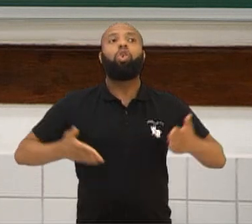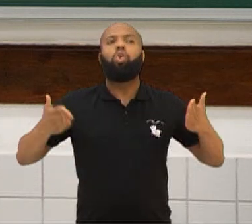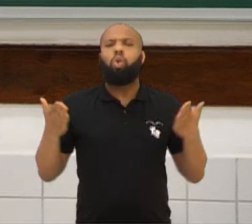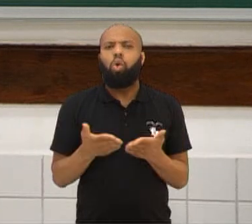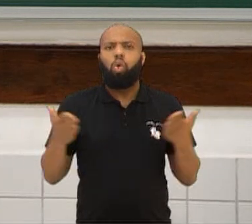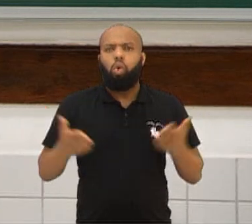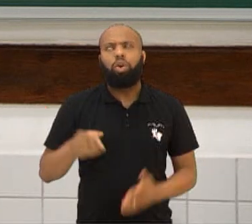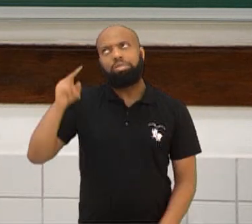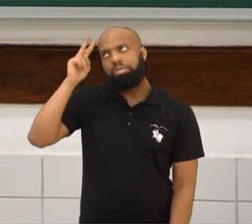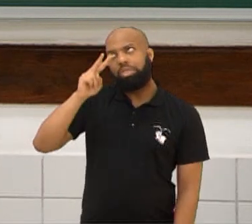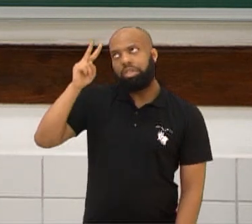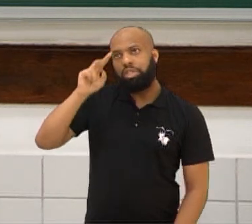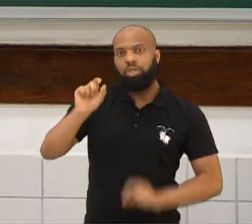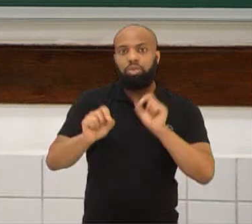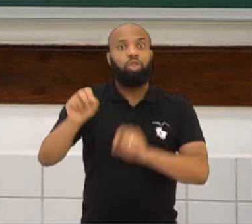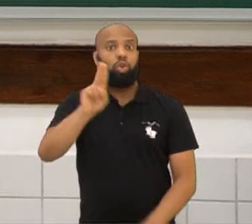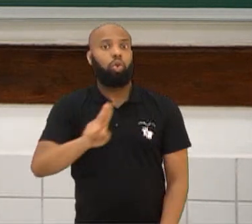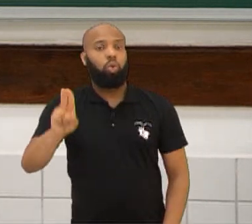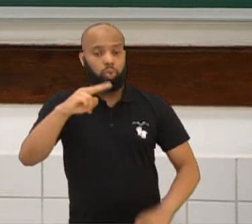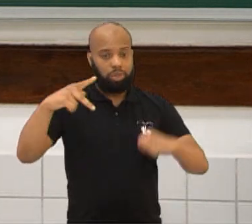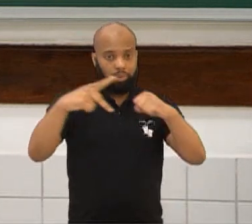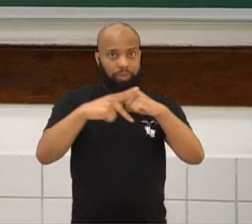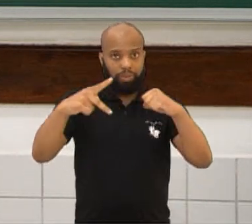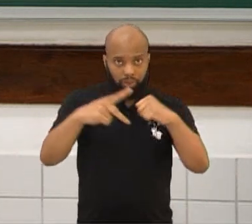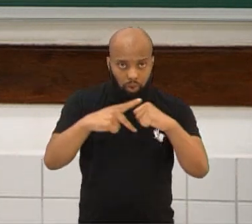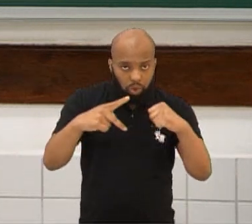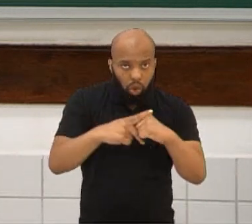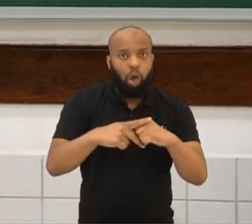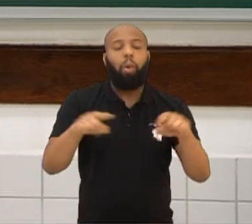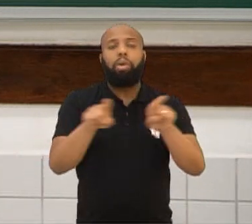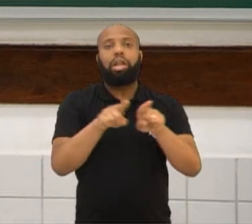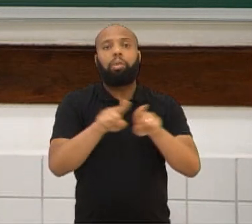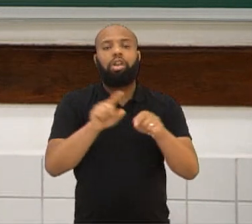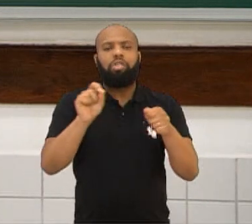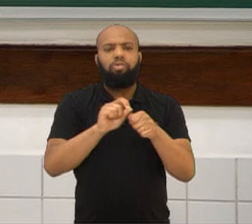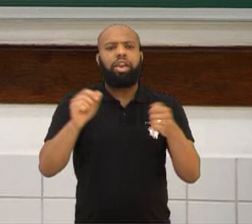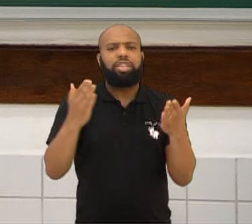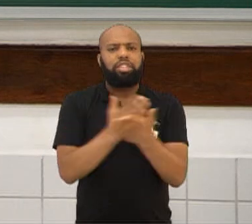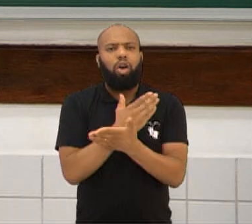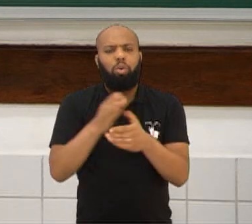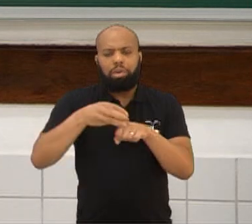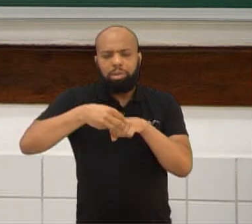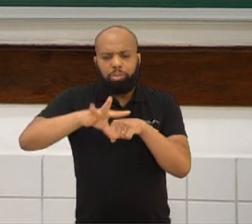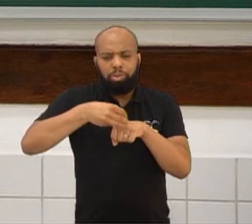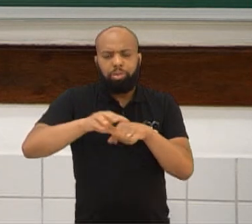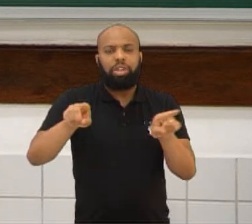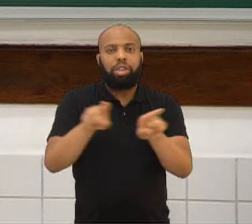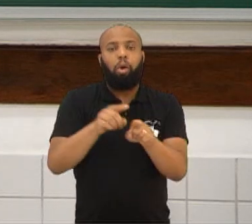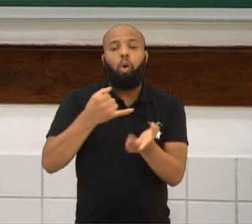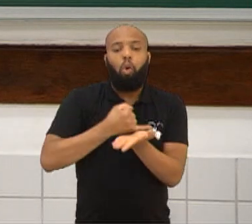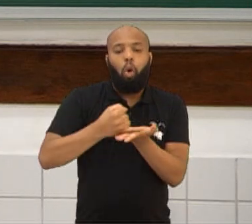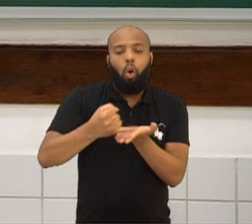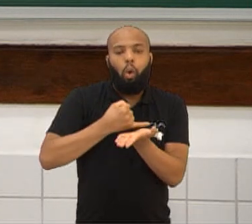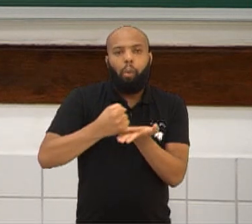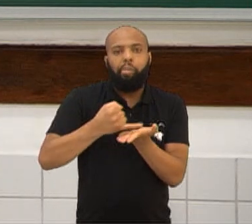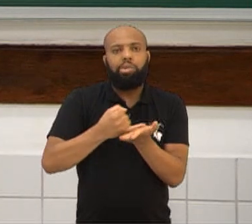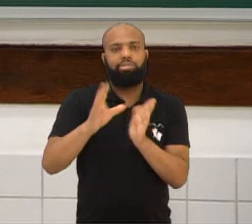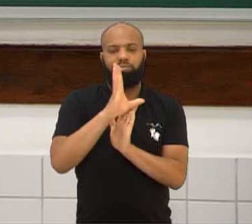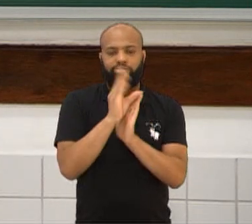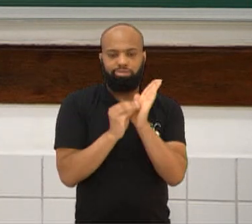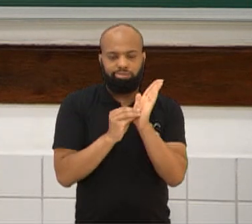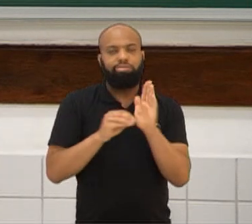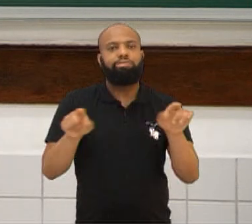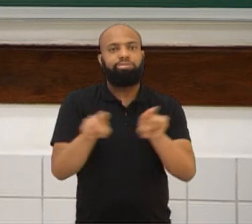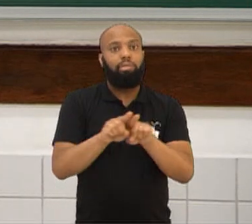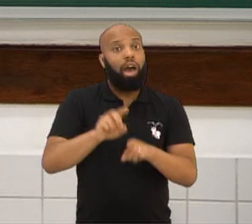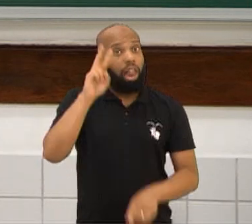pessoal, nós relembramos o uso dos pronomes pessoais, fizemos aí algumas observações, introduzimos esse conteúdo,